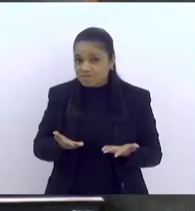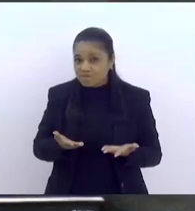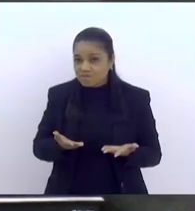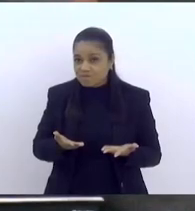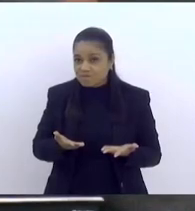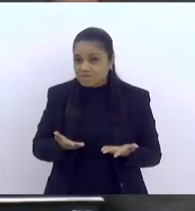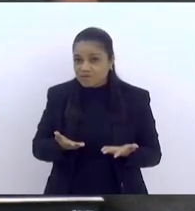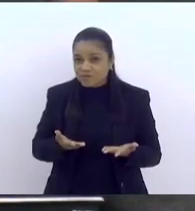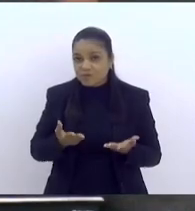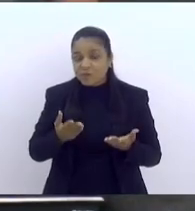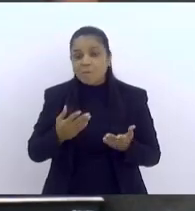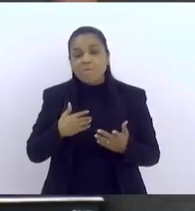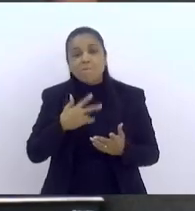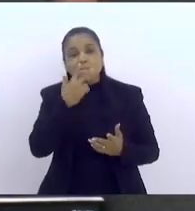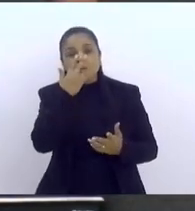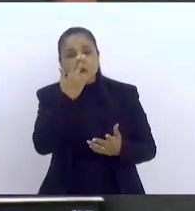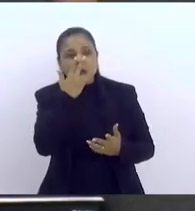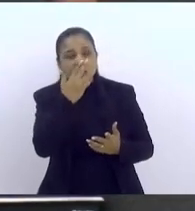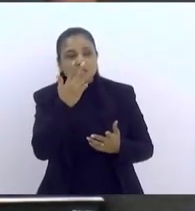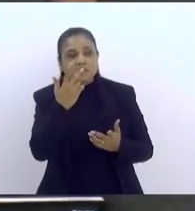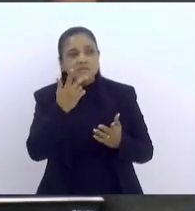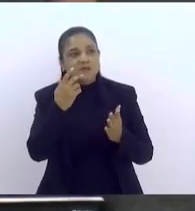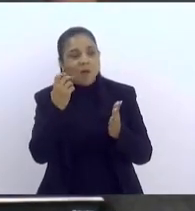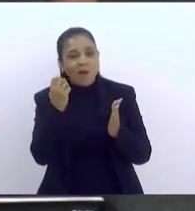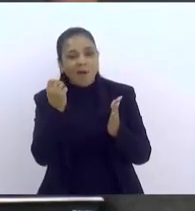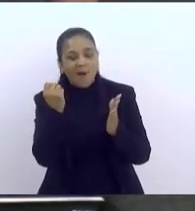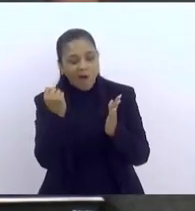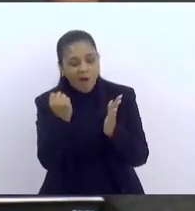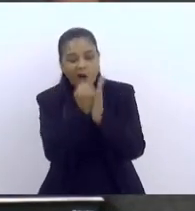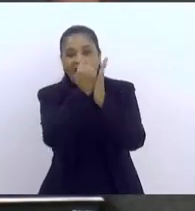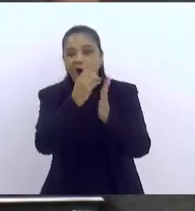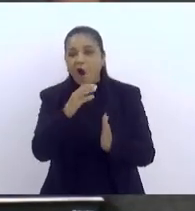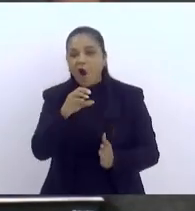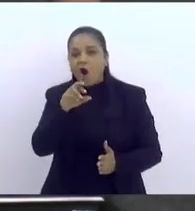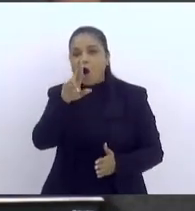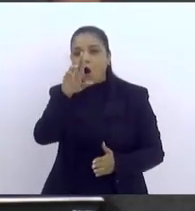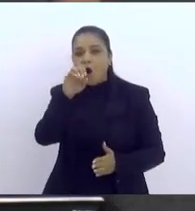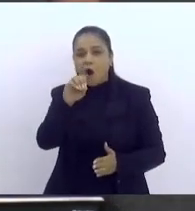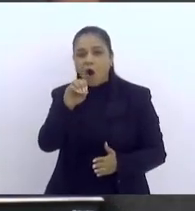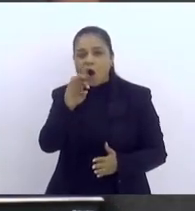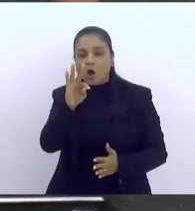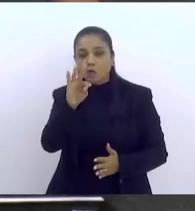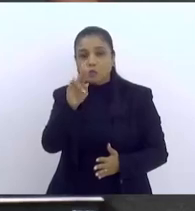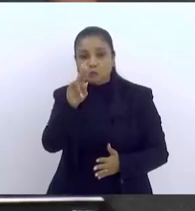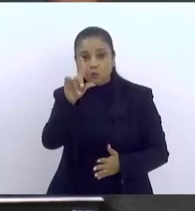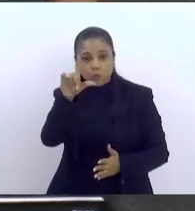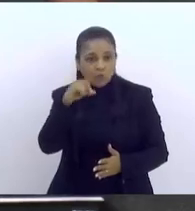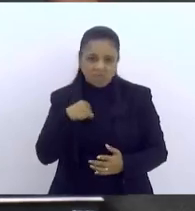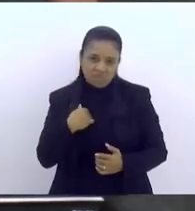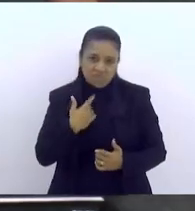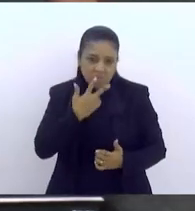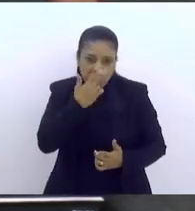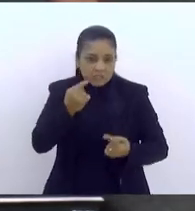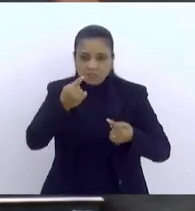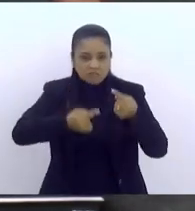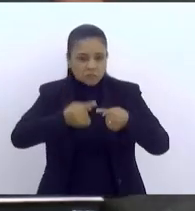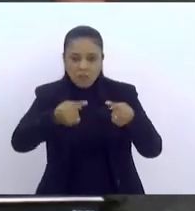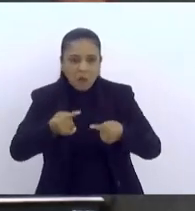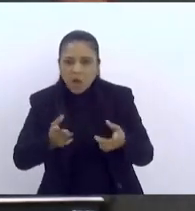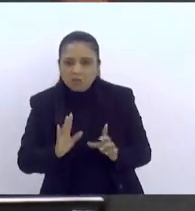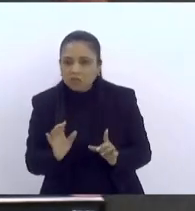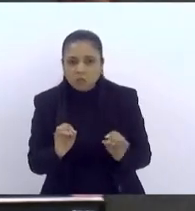rótulos. Você não debate, você debocha, você